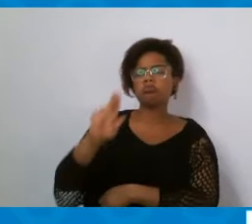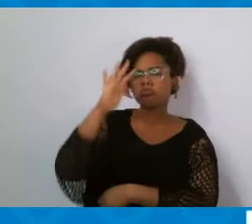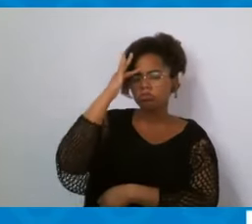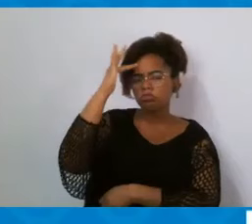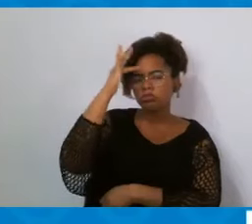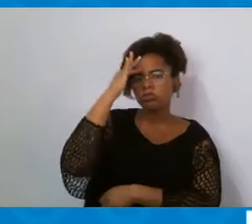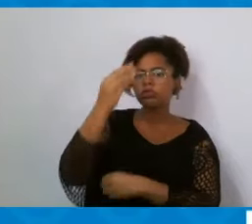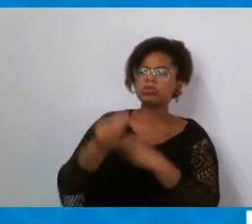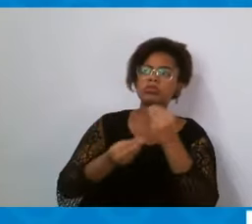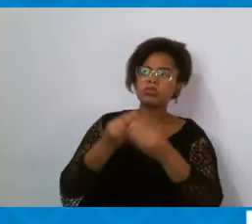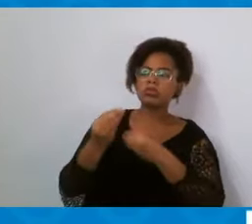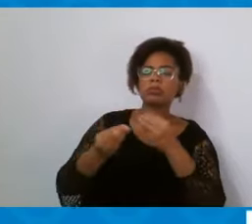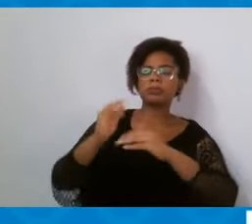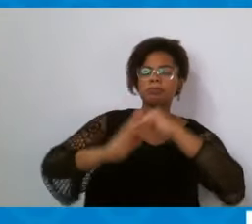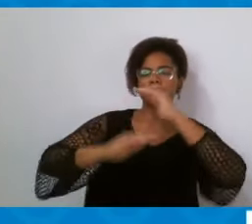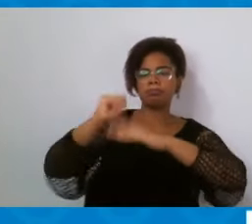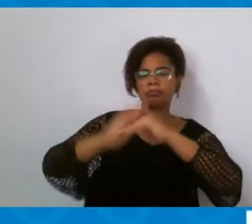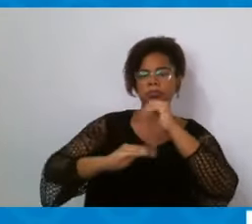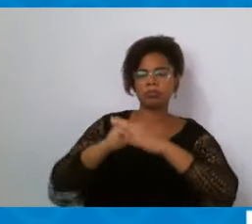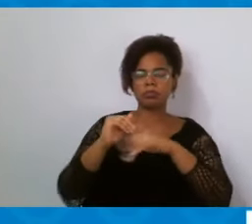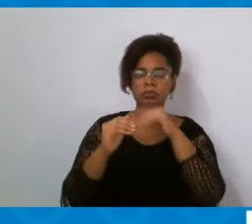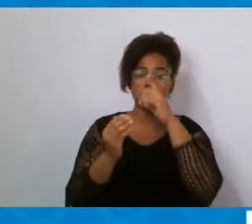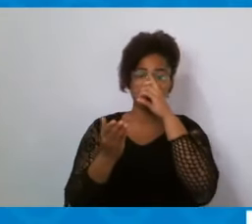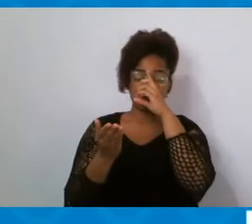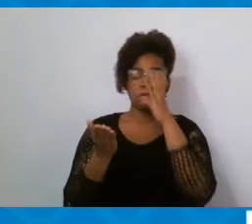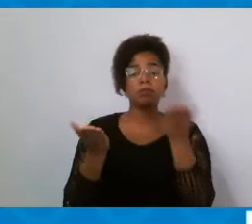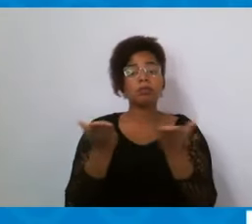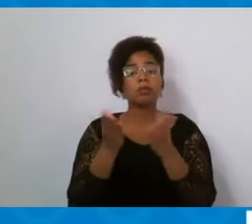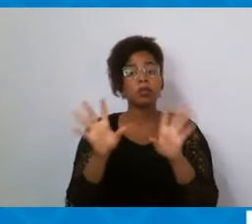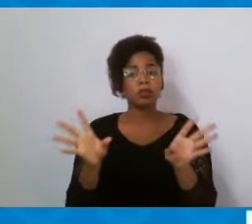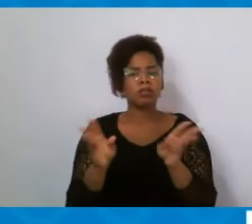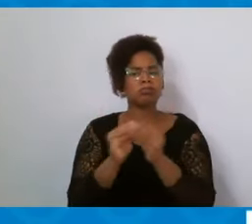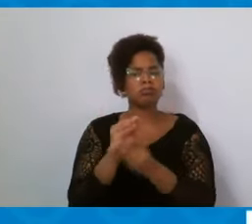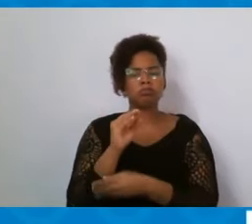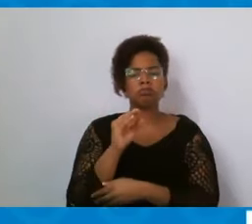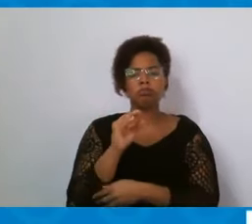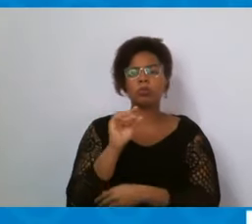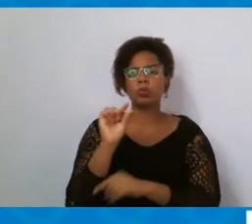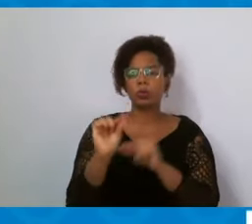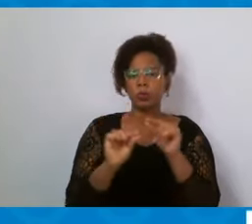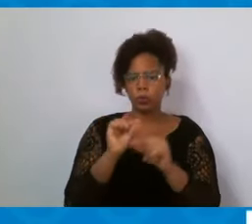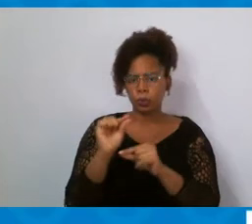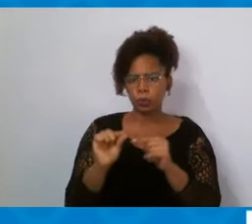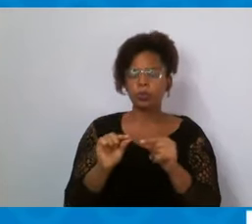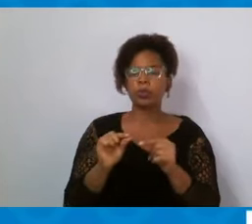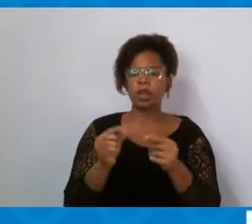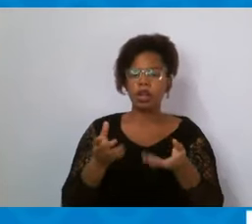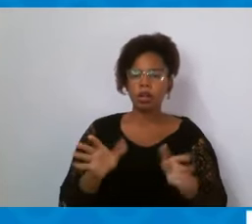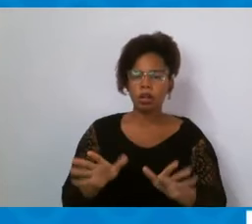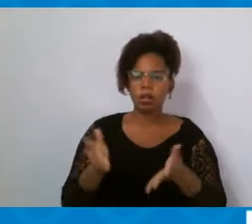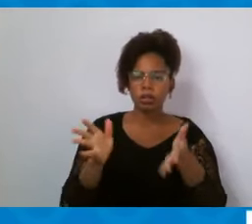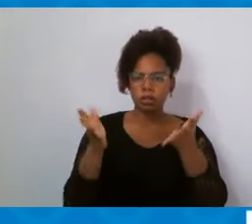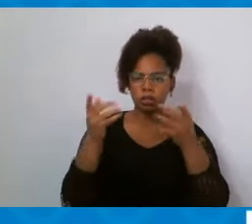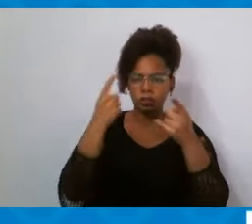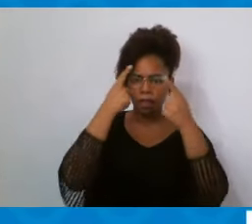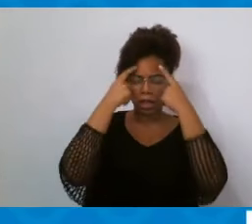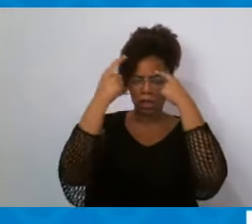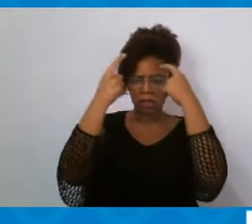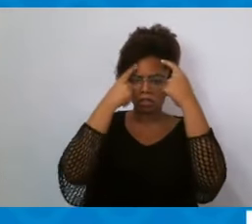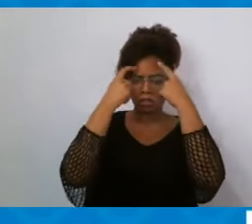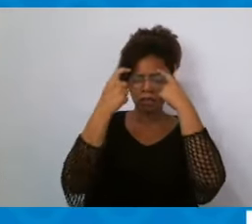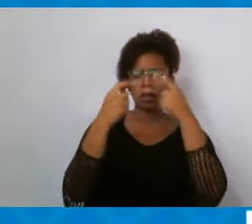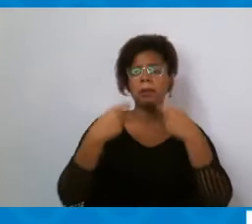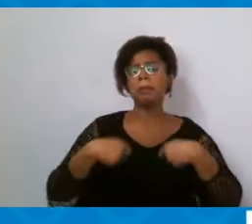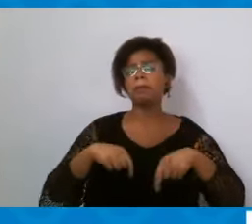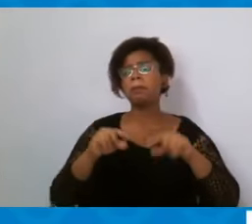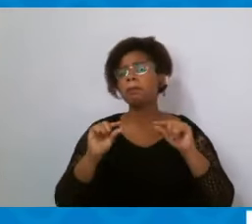concluir essa fase aqui, eu diria que para desenvolver pessoas mais criativas, a gente precisa construir modos